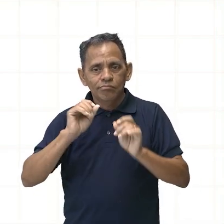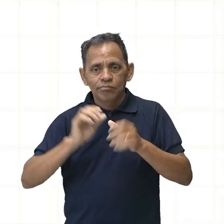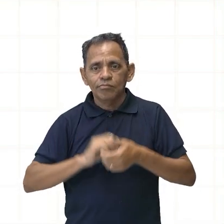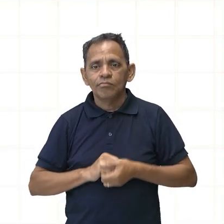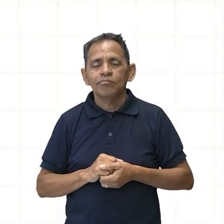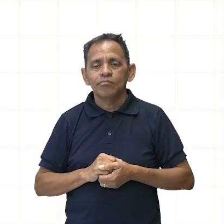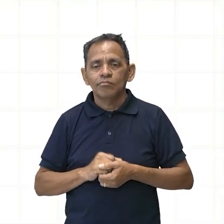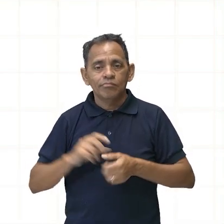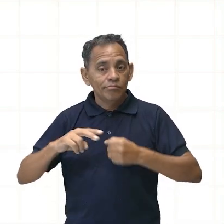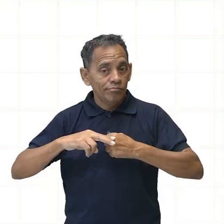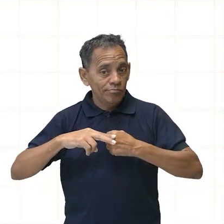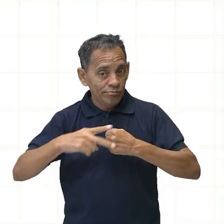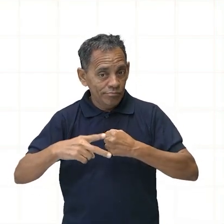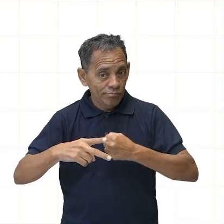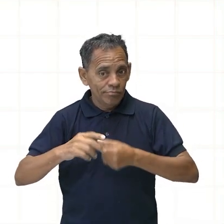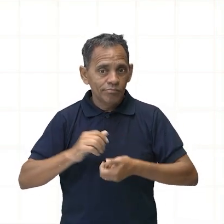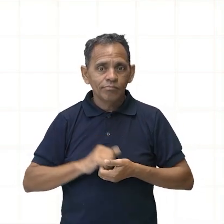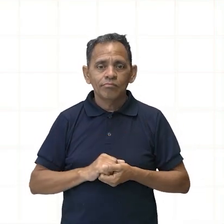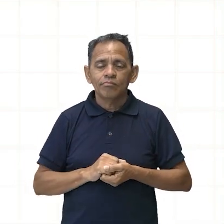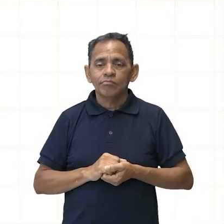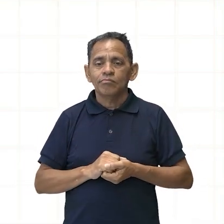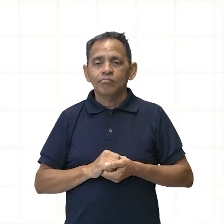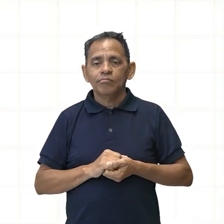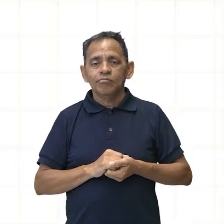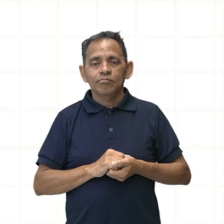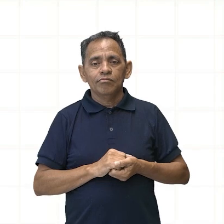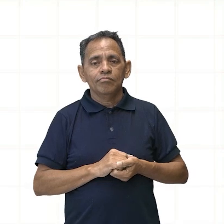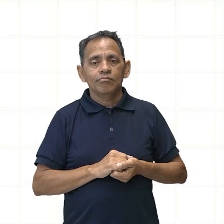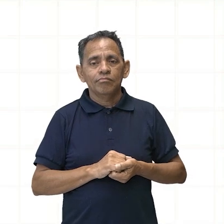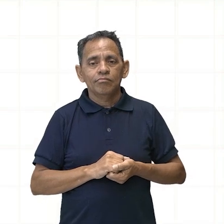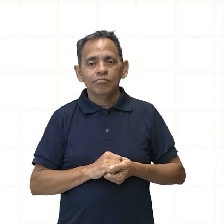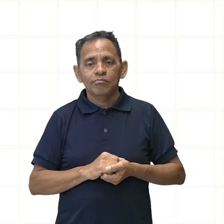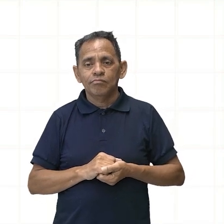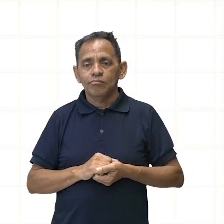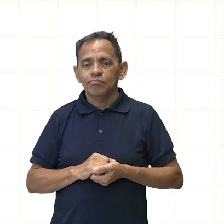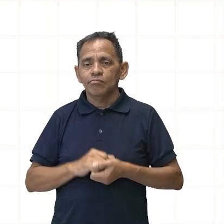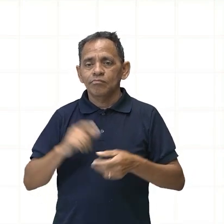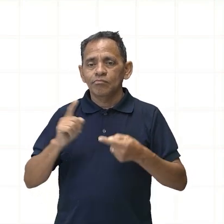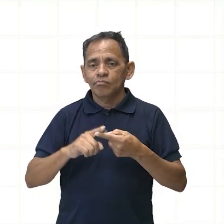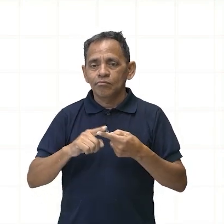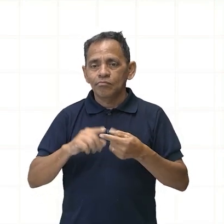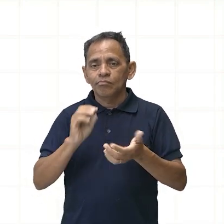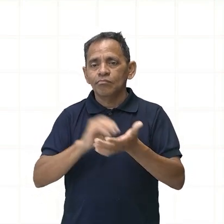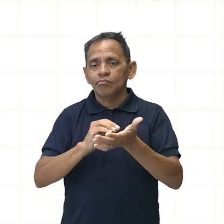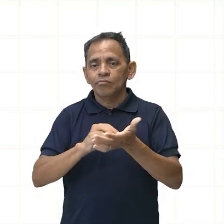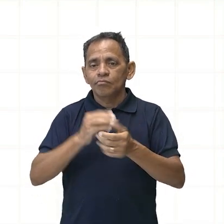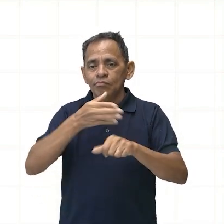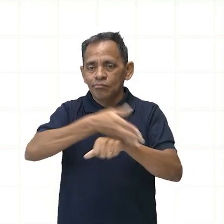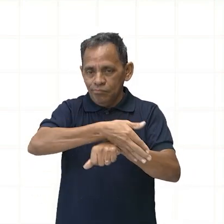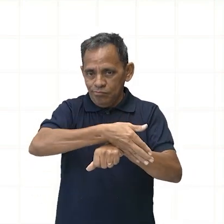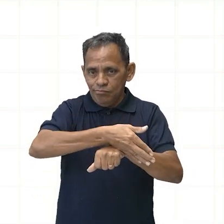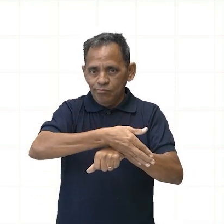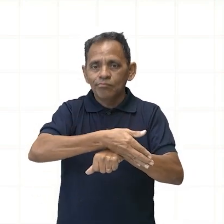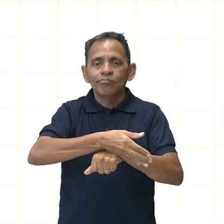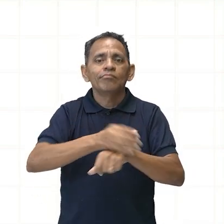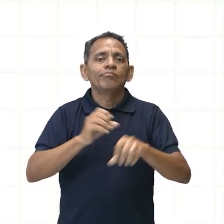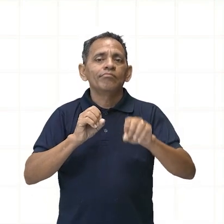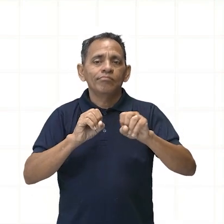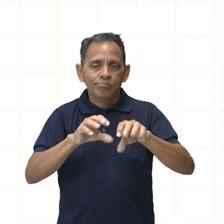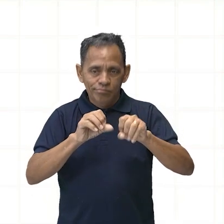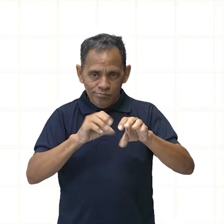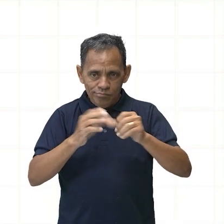suas causas, né? A desigualdade tem suas causas de uma forma geral. E entre elas estão a falta de acesso à educação básica,